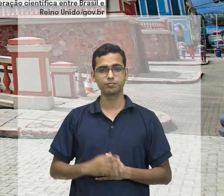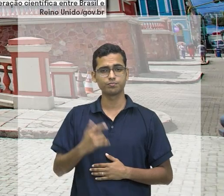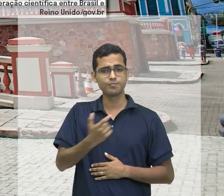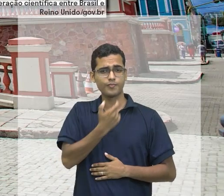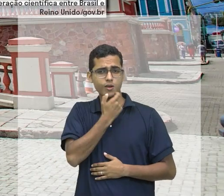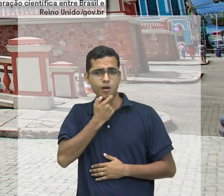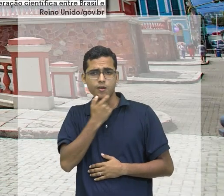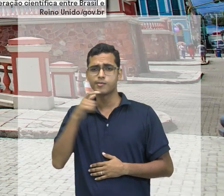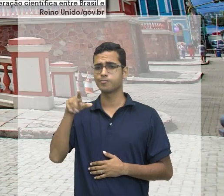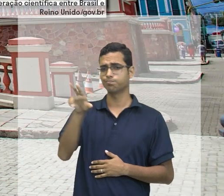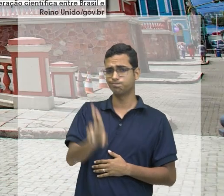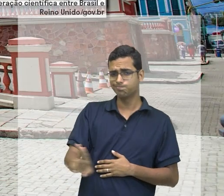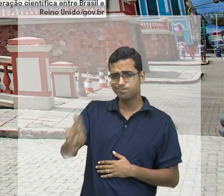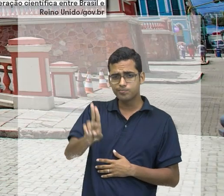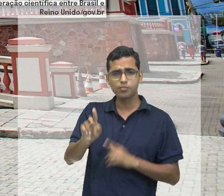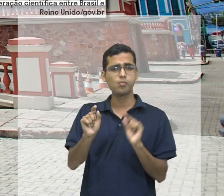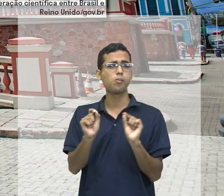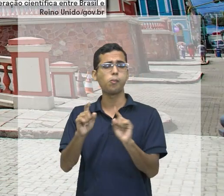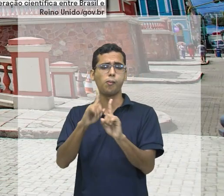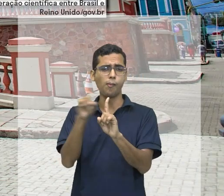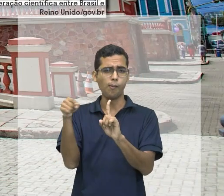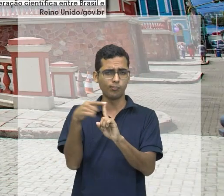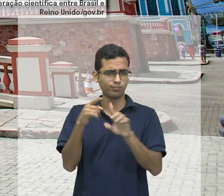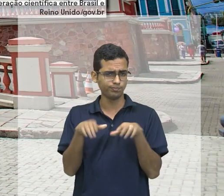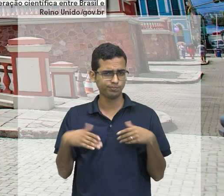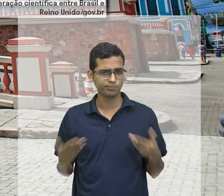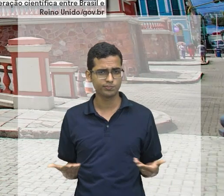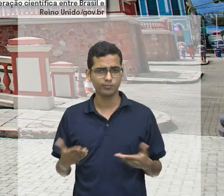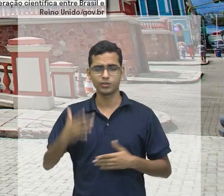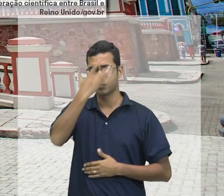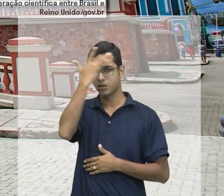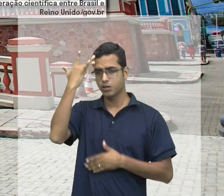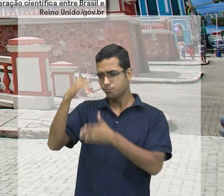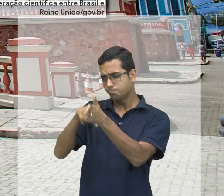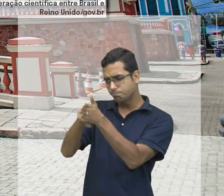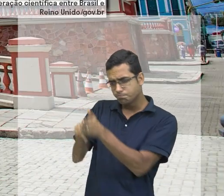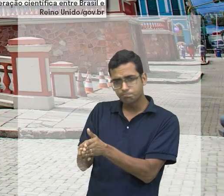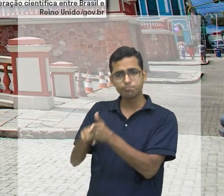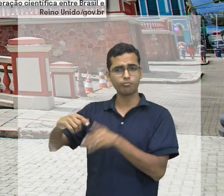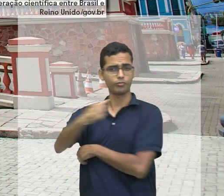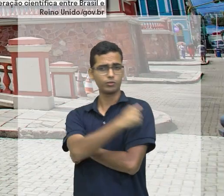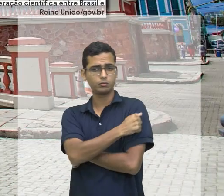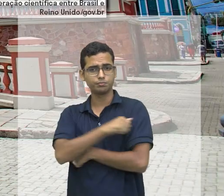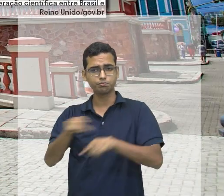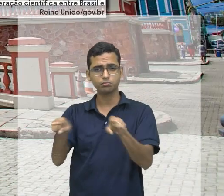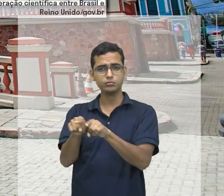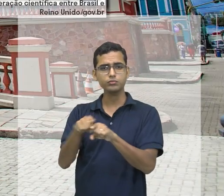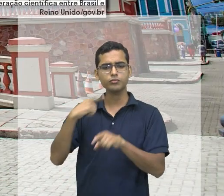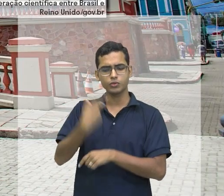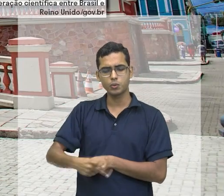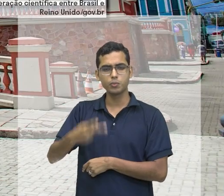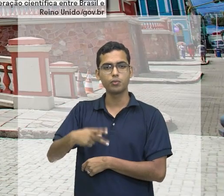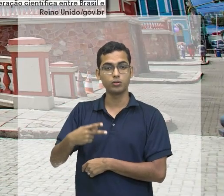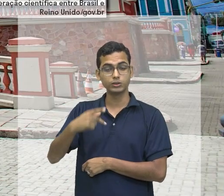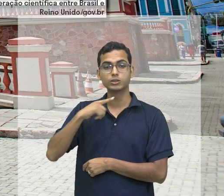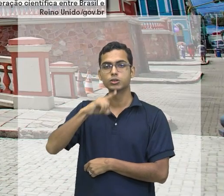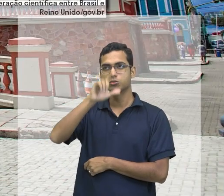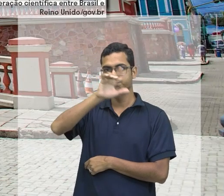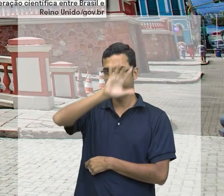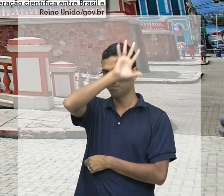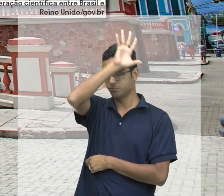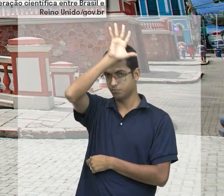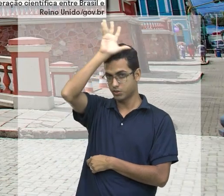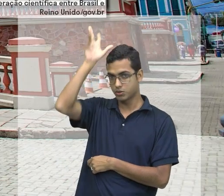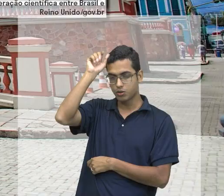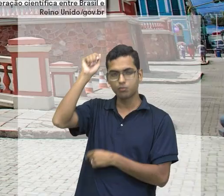inglesa é utilizada, não é, pelos pesquisadores e estudantes tanto amazonenses como do mundo todo,